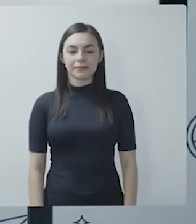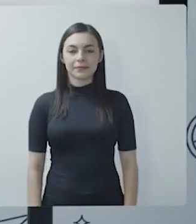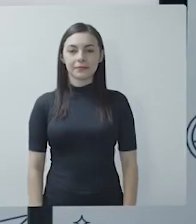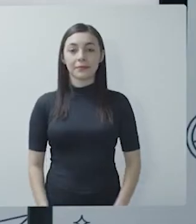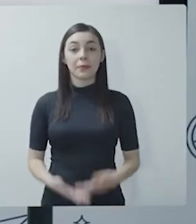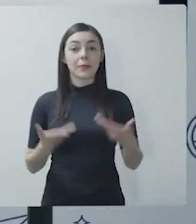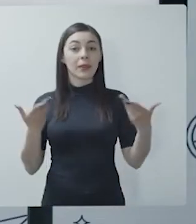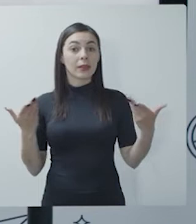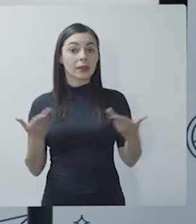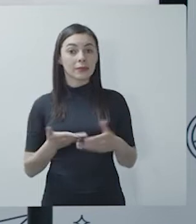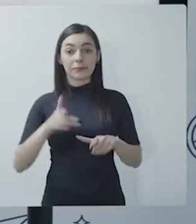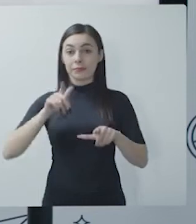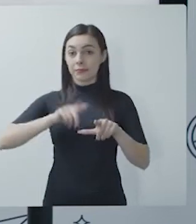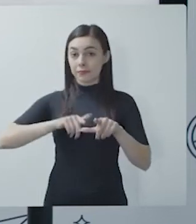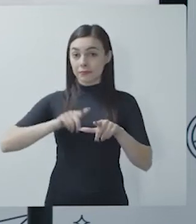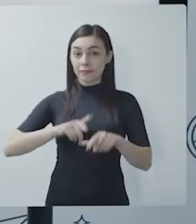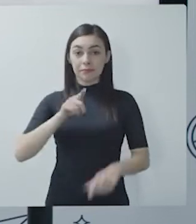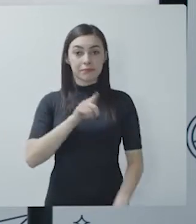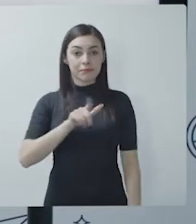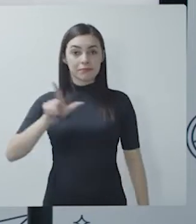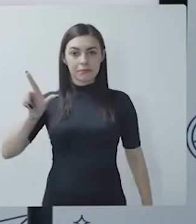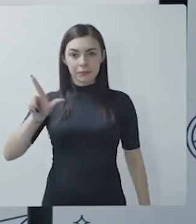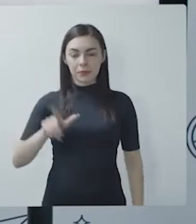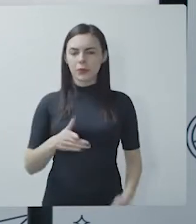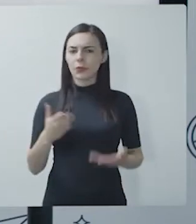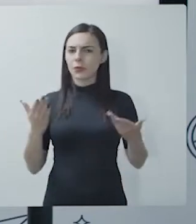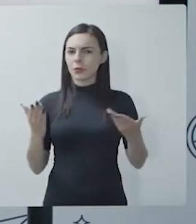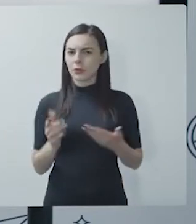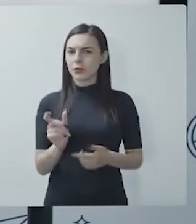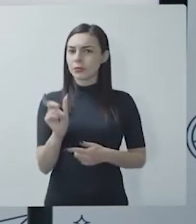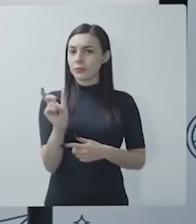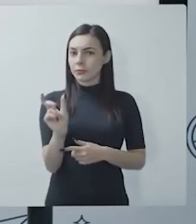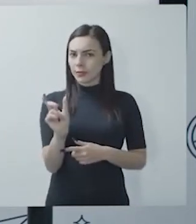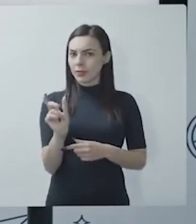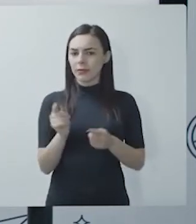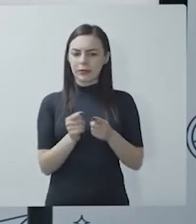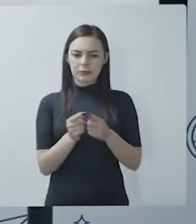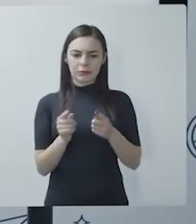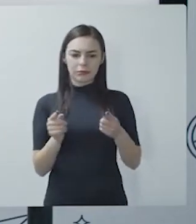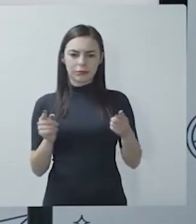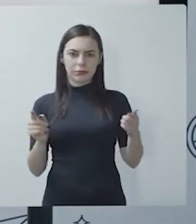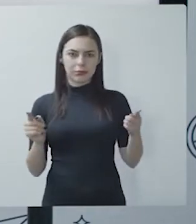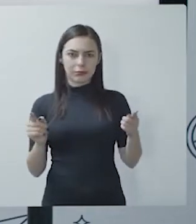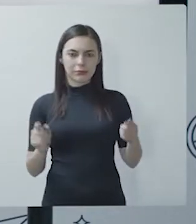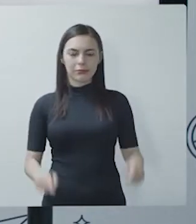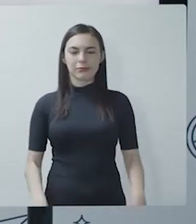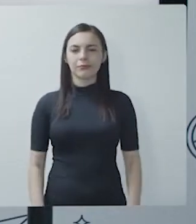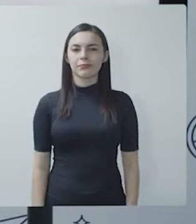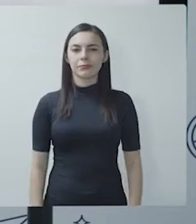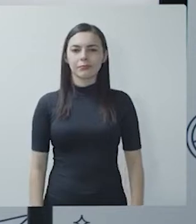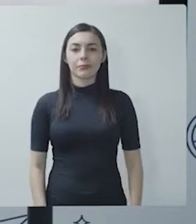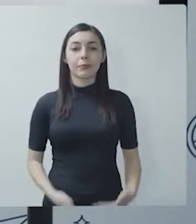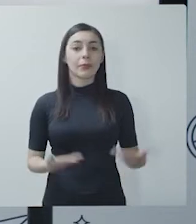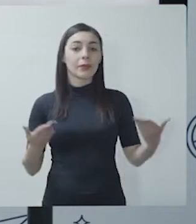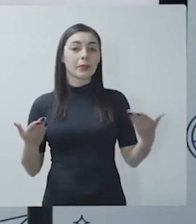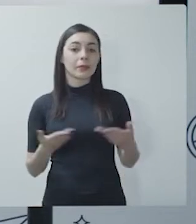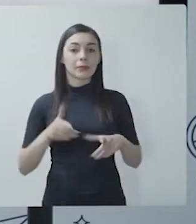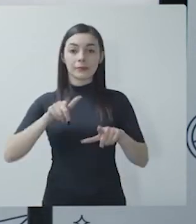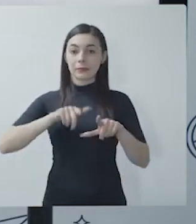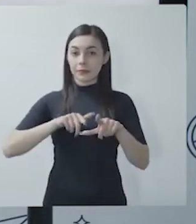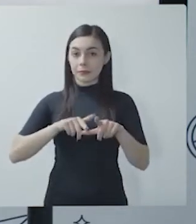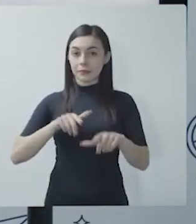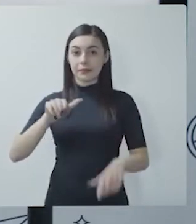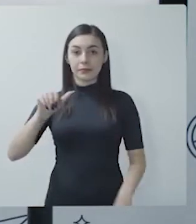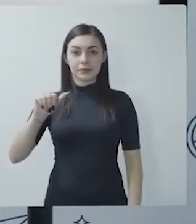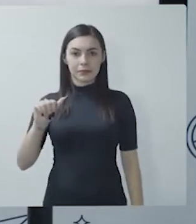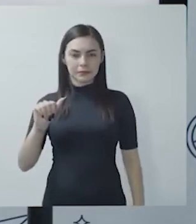Agora, vamos fazer a outra letra. Hoje, a palavra é bem grande. Agora, vamos fazer a letra A.